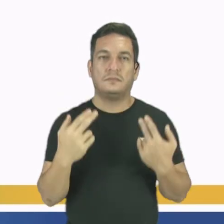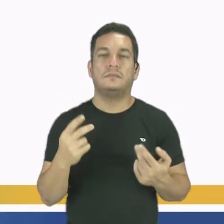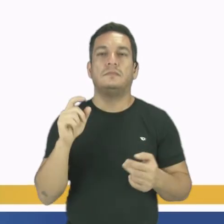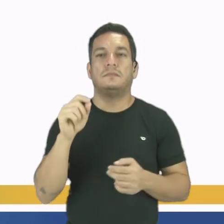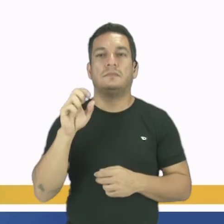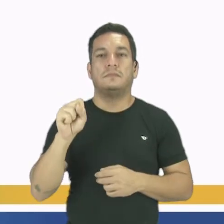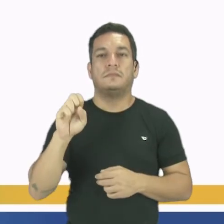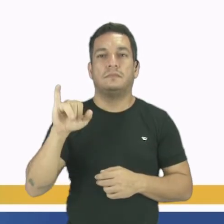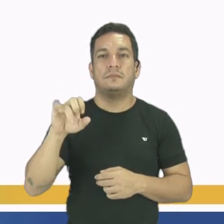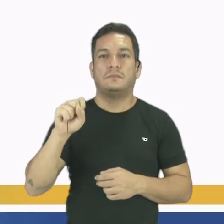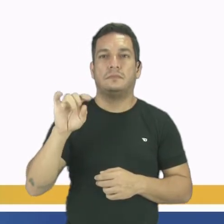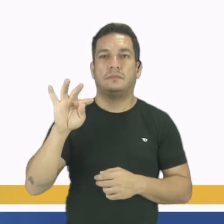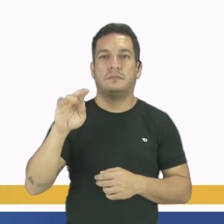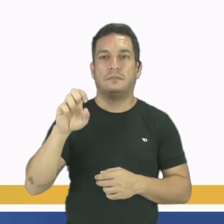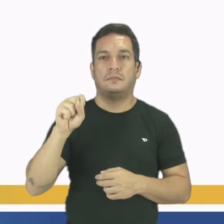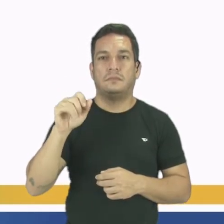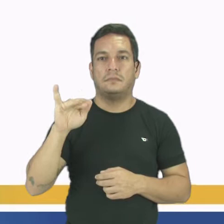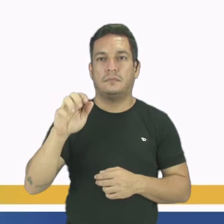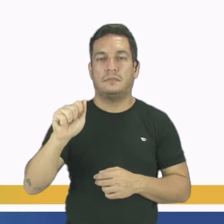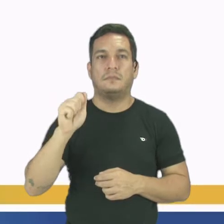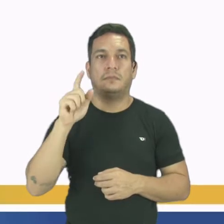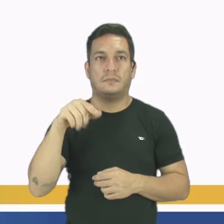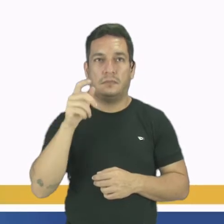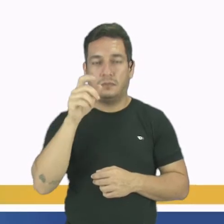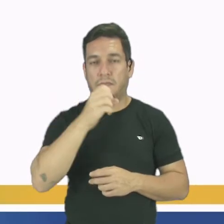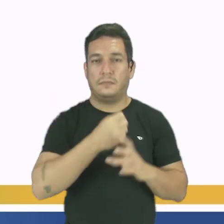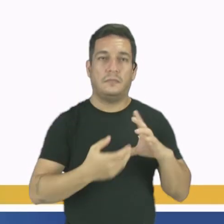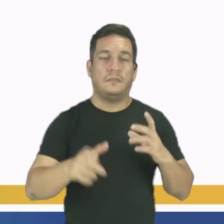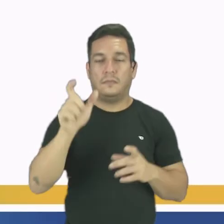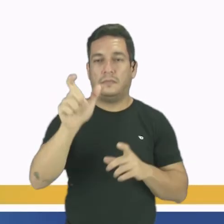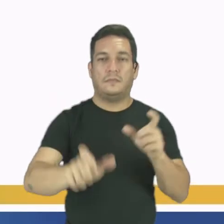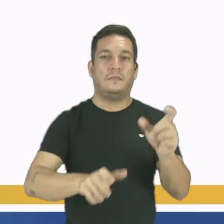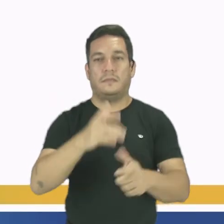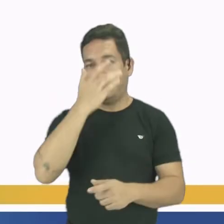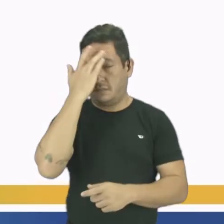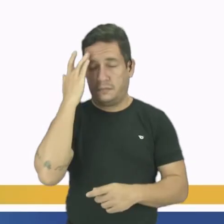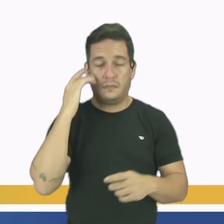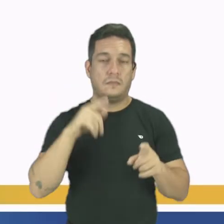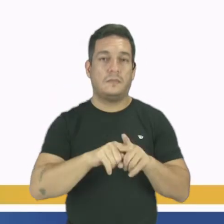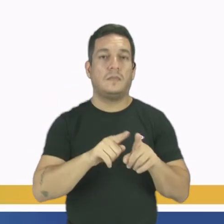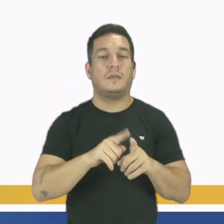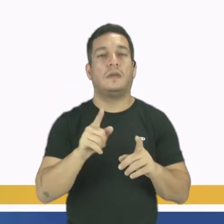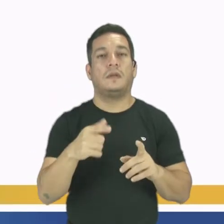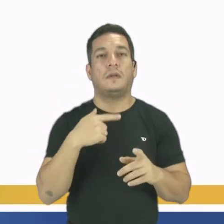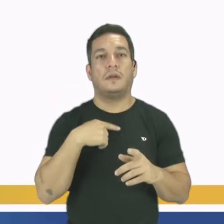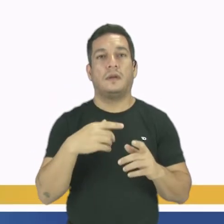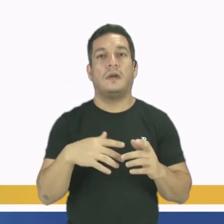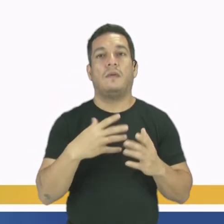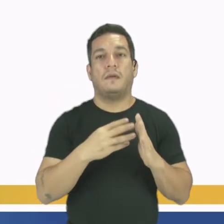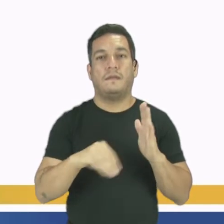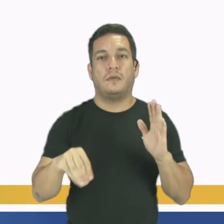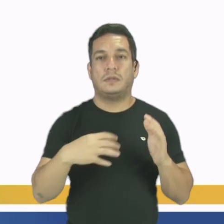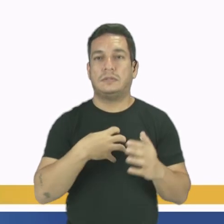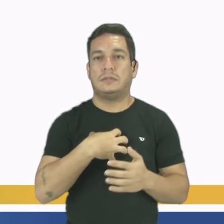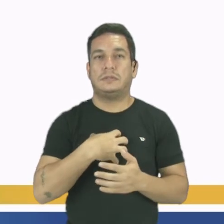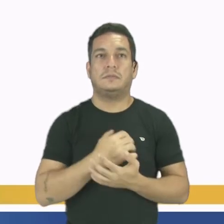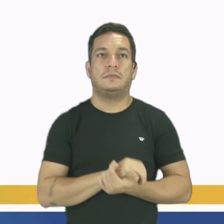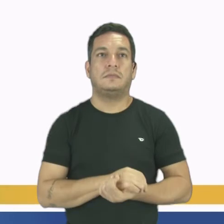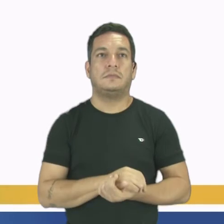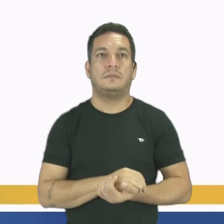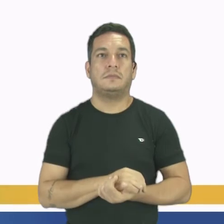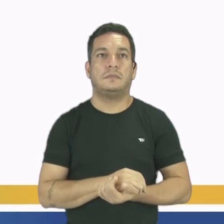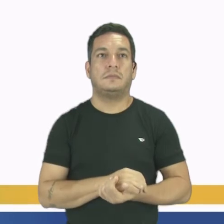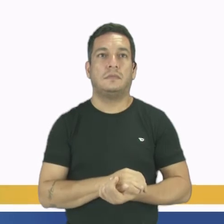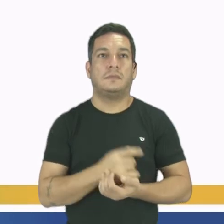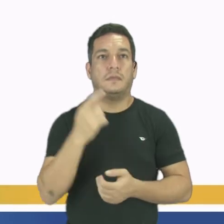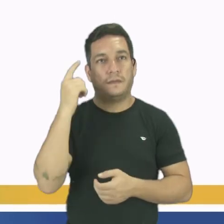sinestésicas, que é uma característica dessa pessoa e que também é uma figura de sentido. Vamos seguindo.